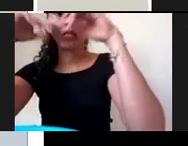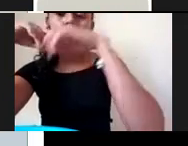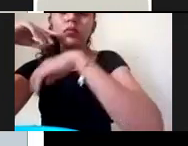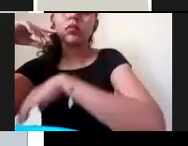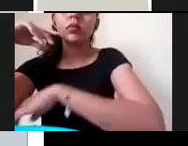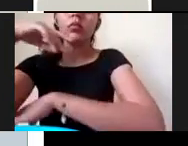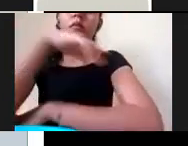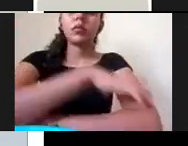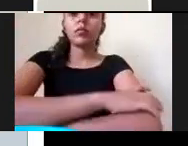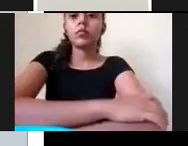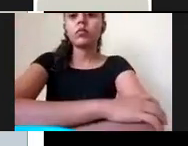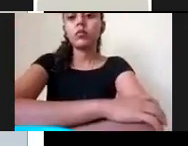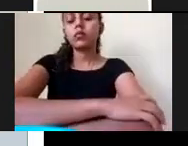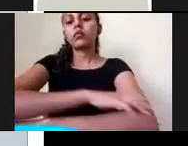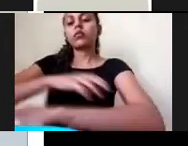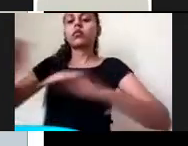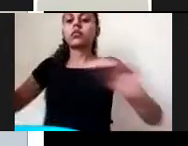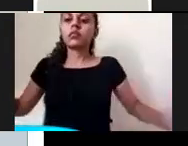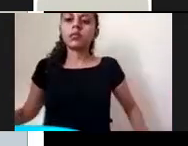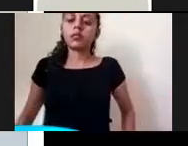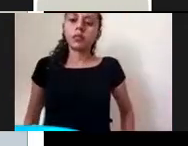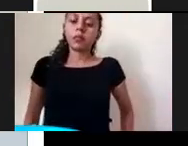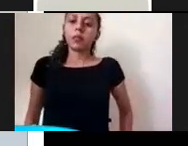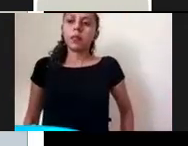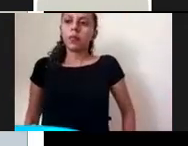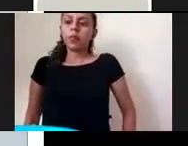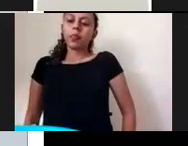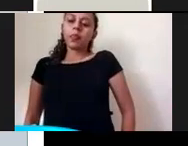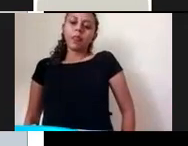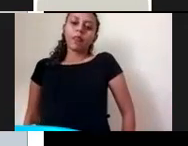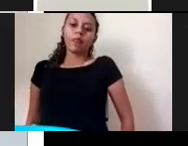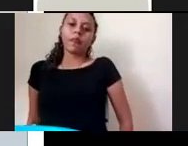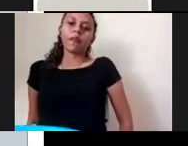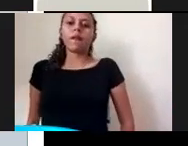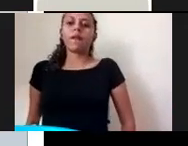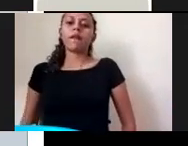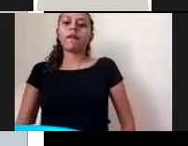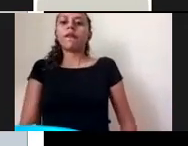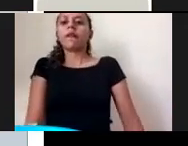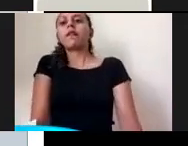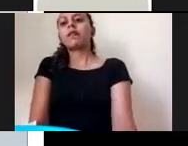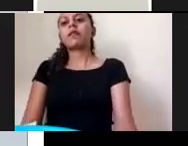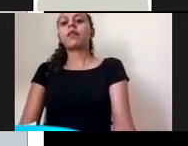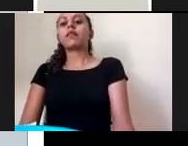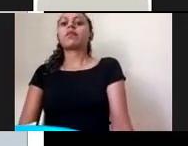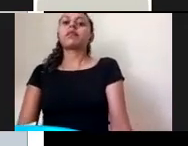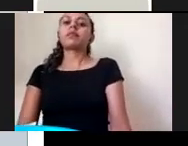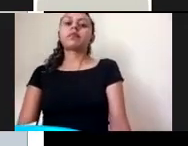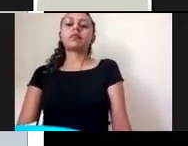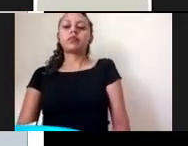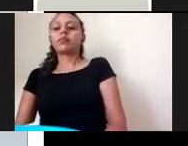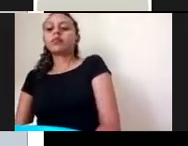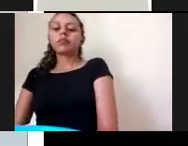é importante, né? E aí existem os focos, que aí quando a gente faz